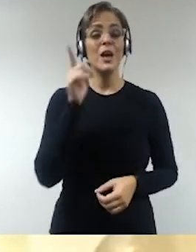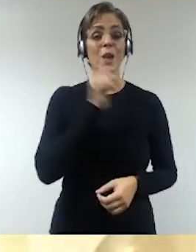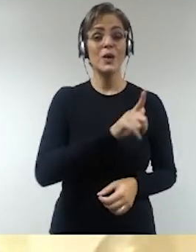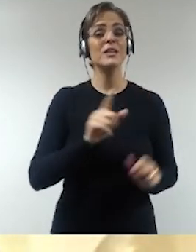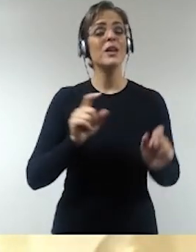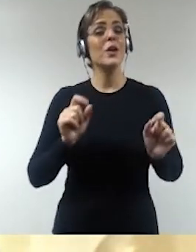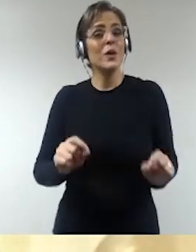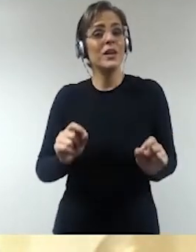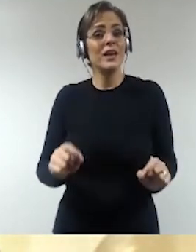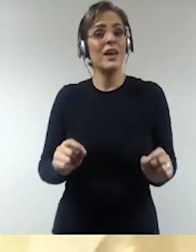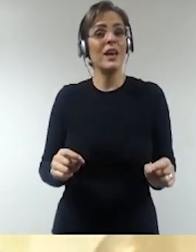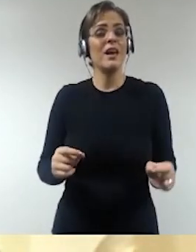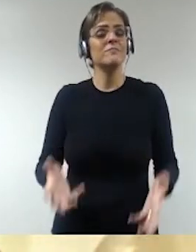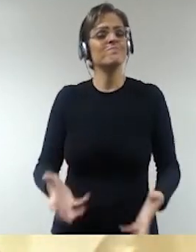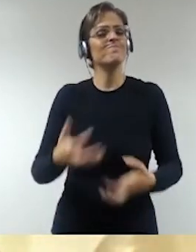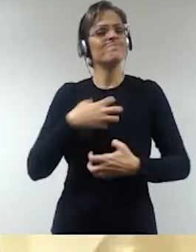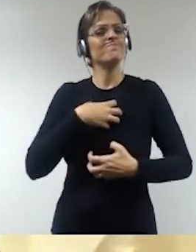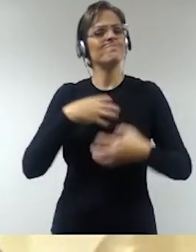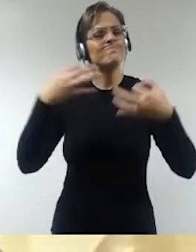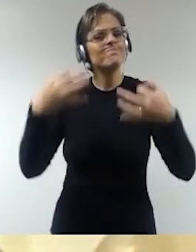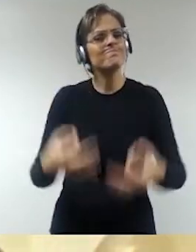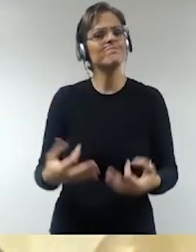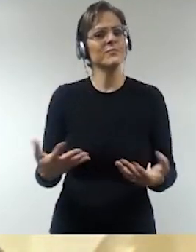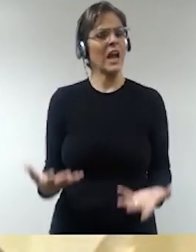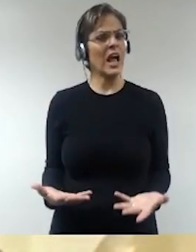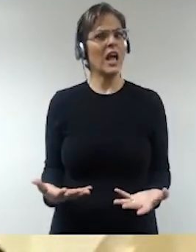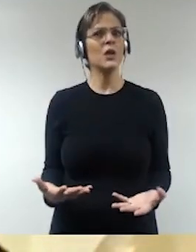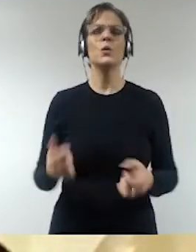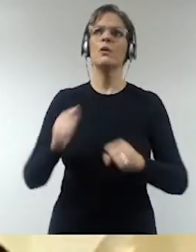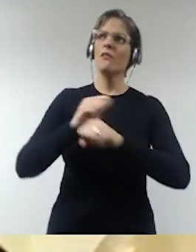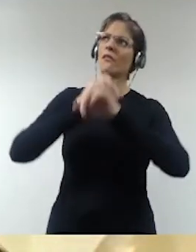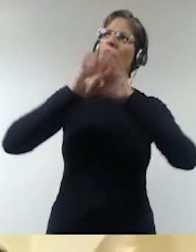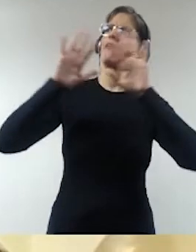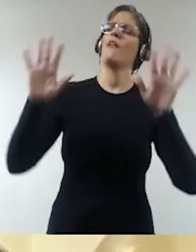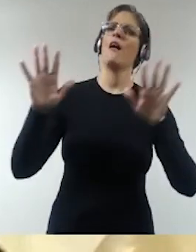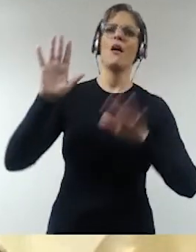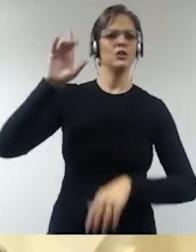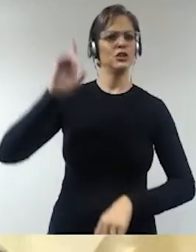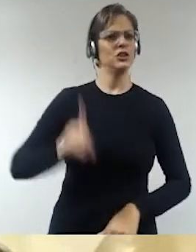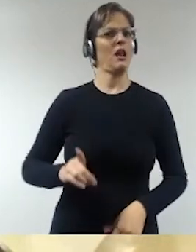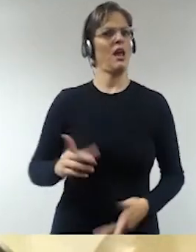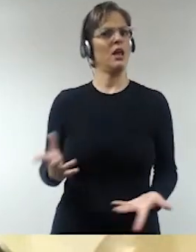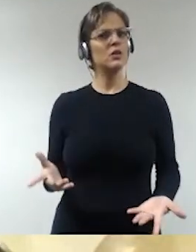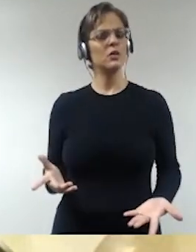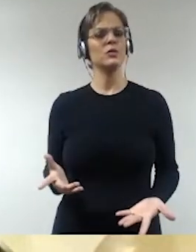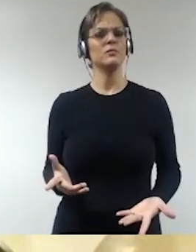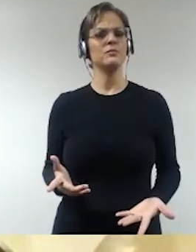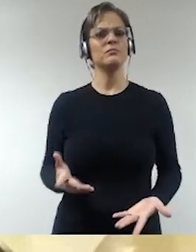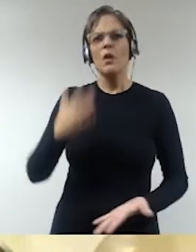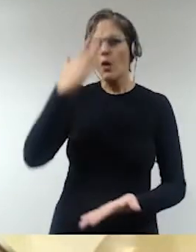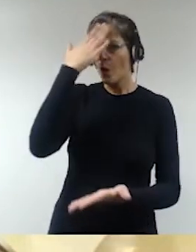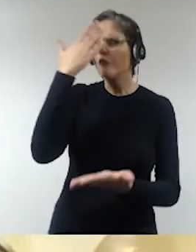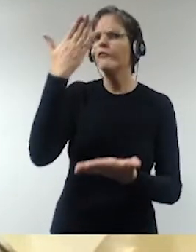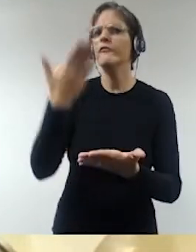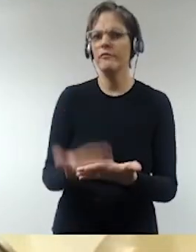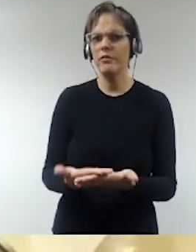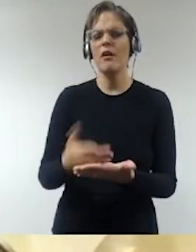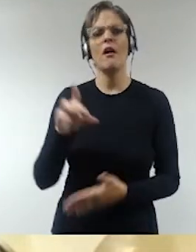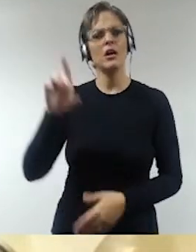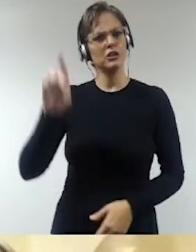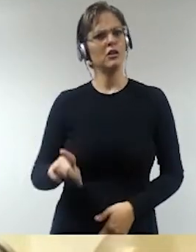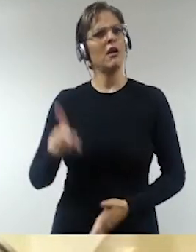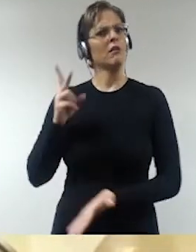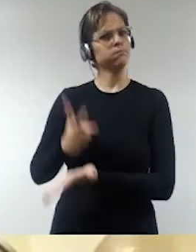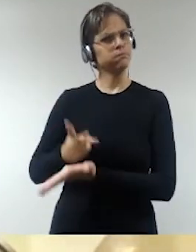de cognoscibilidade, ou seja, o direito deve ser claro e preciso. Confiabilidade, o direito deve ser